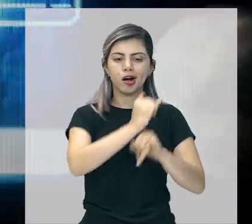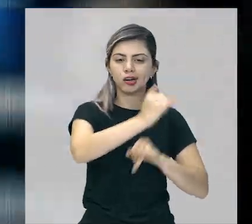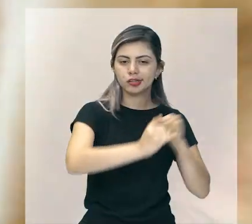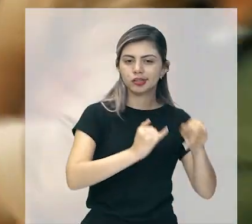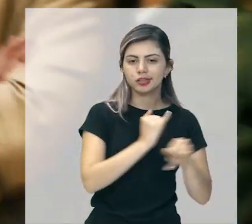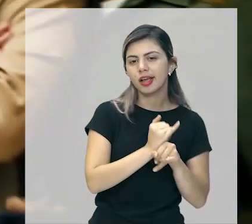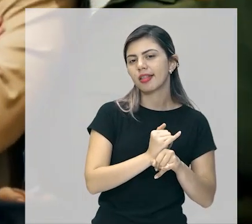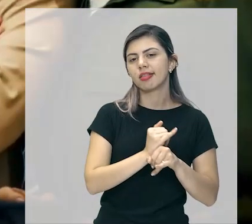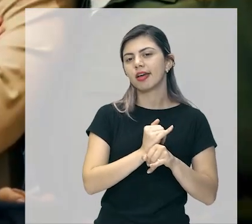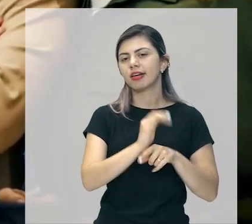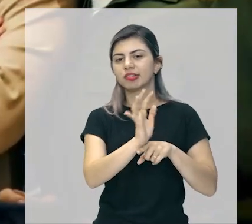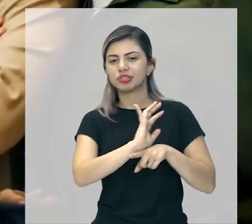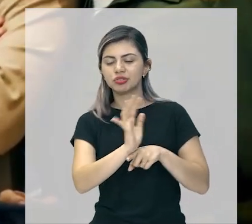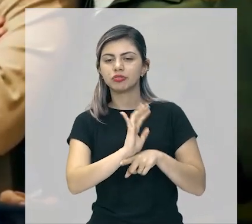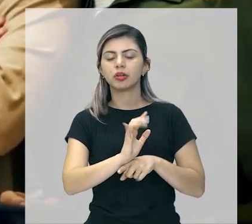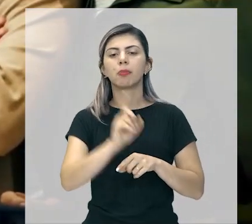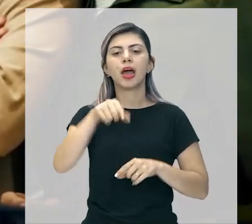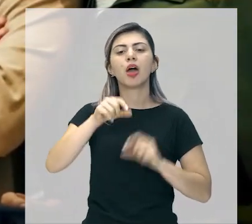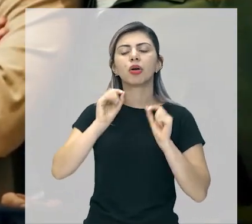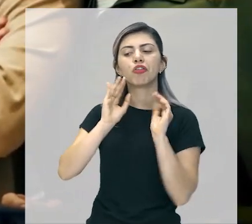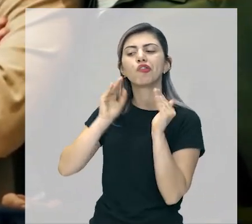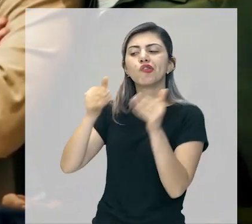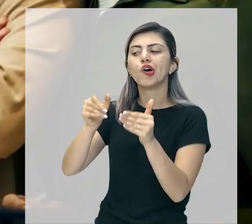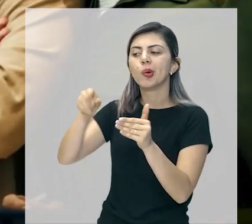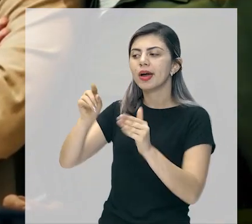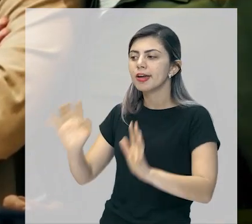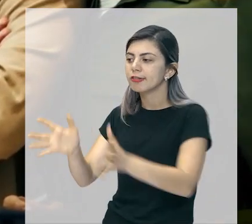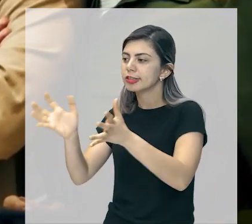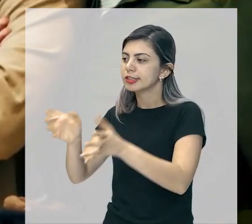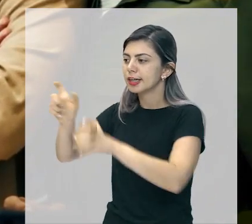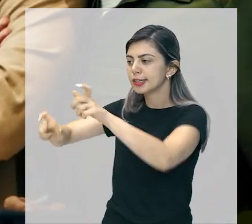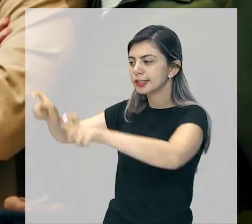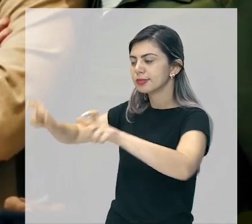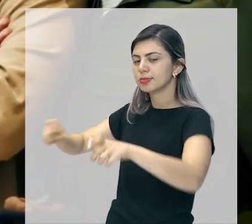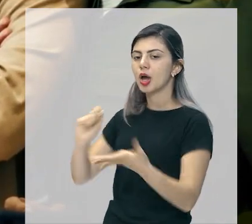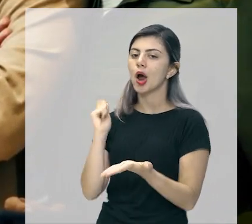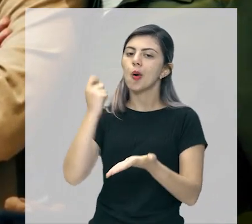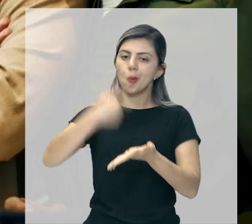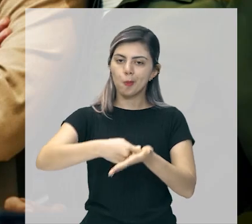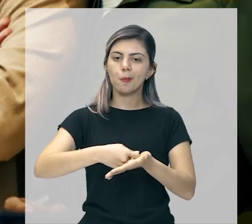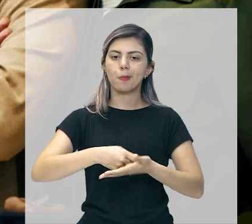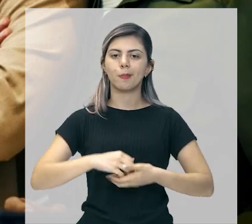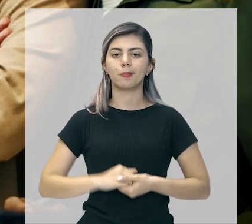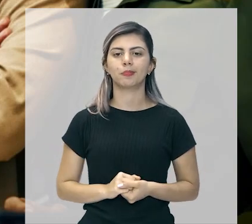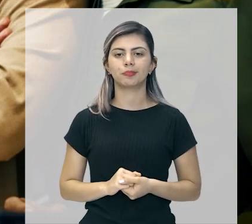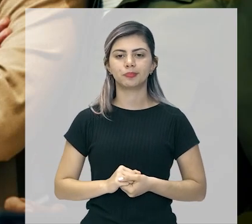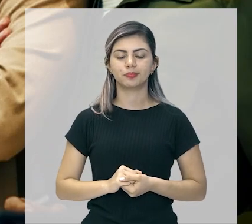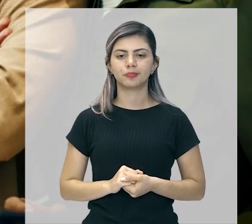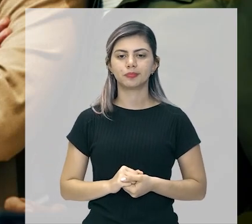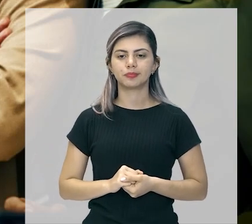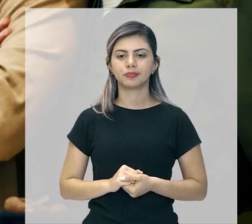cinema, com o objetivo de influenciar o consumidor a adquirir os bens e serviços.